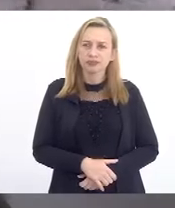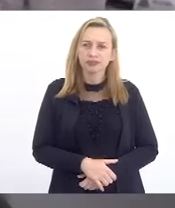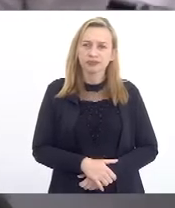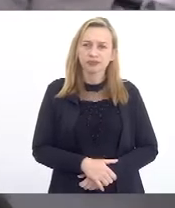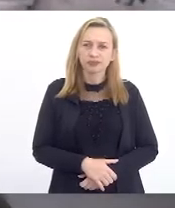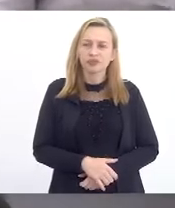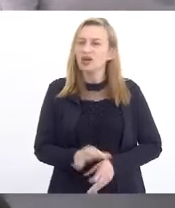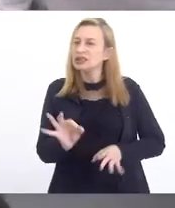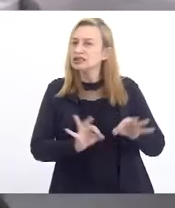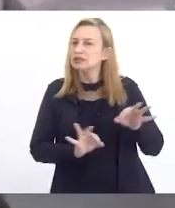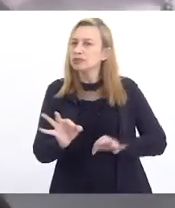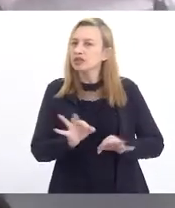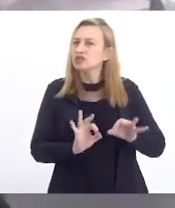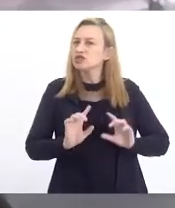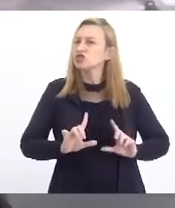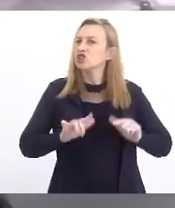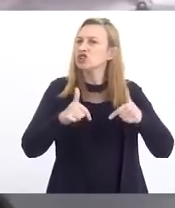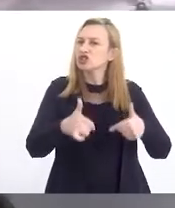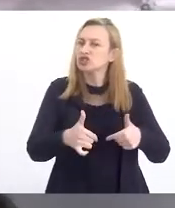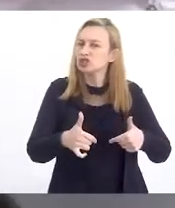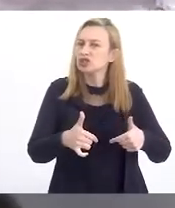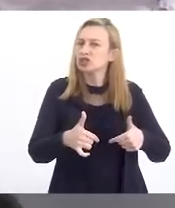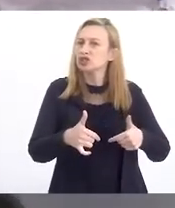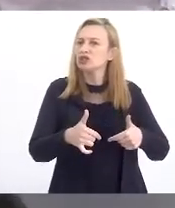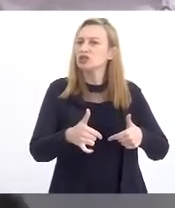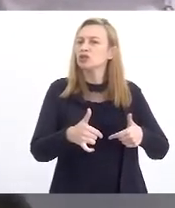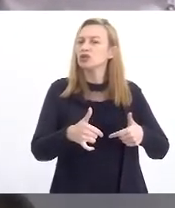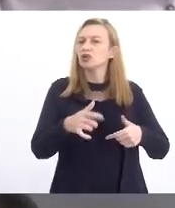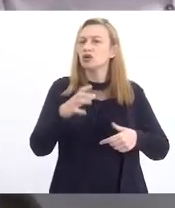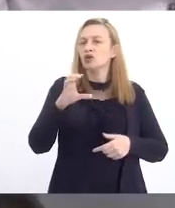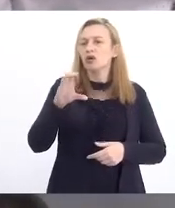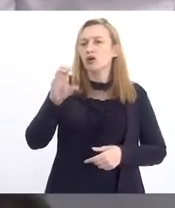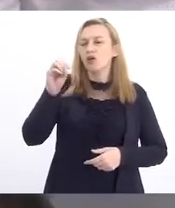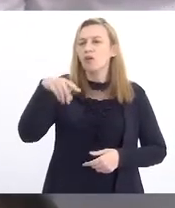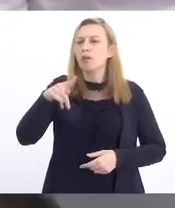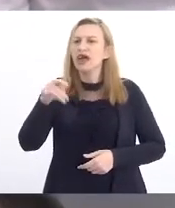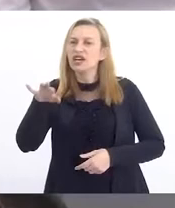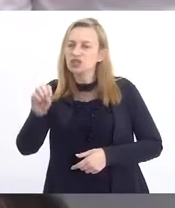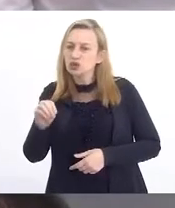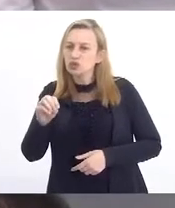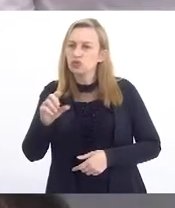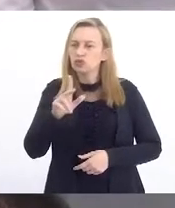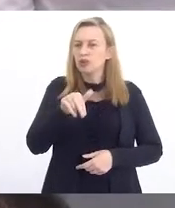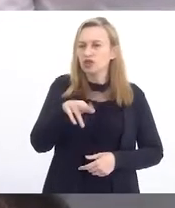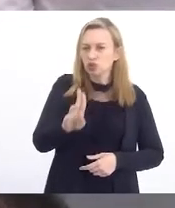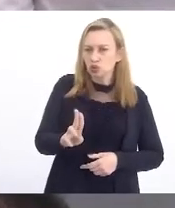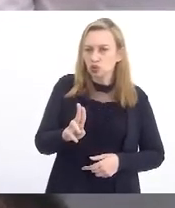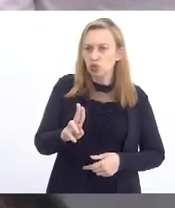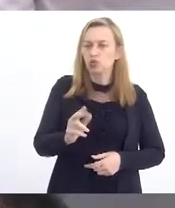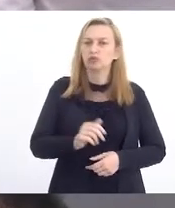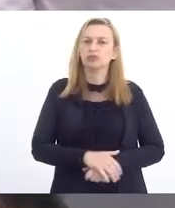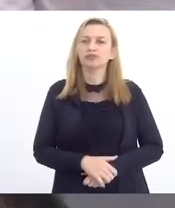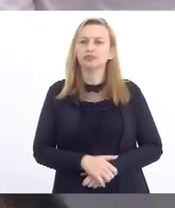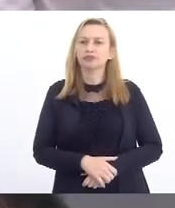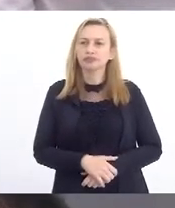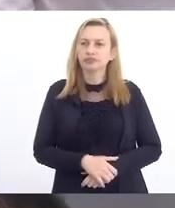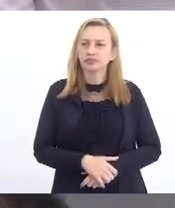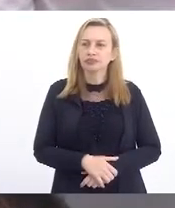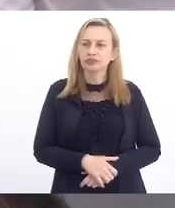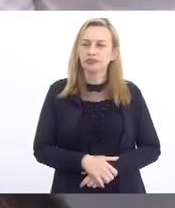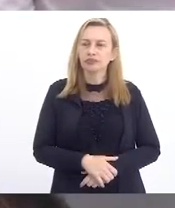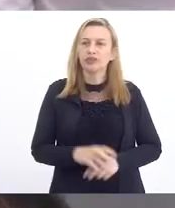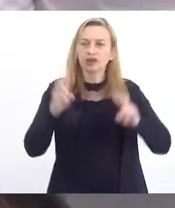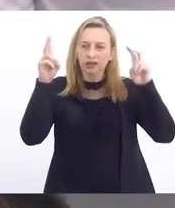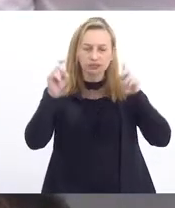esse plano de ação da modernização do complexo do Guandu está sendo objeto de termo